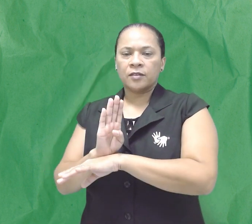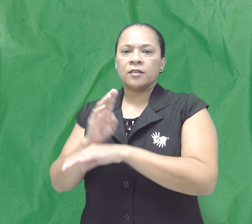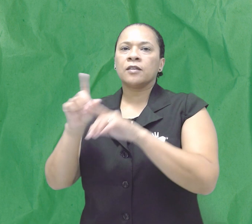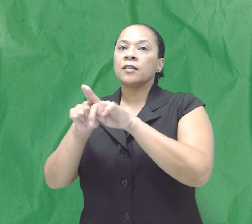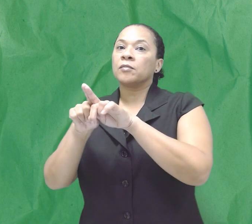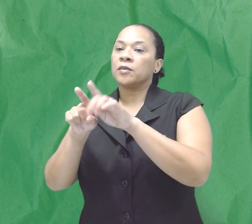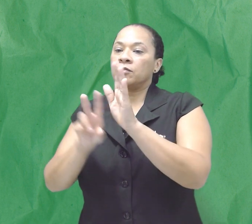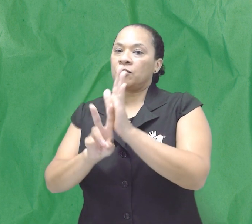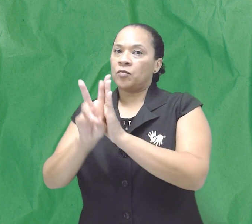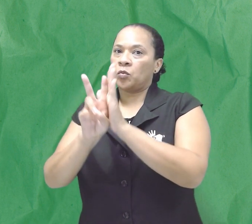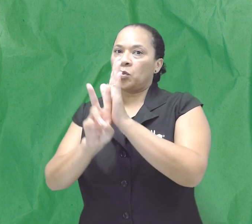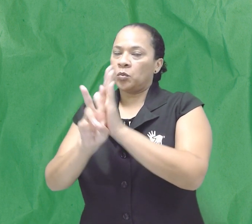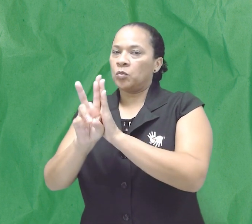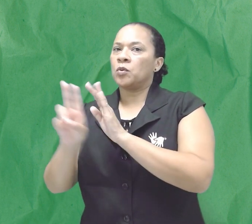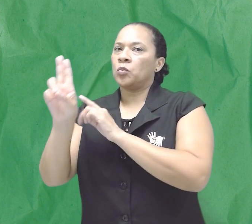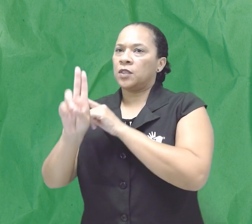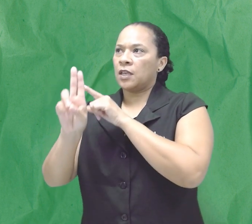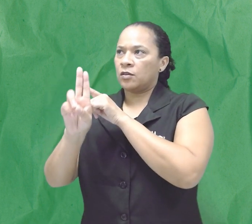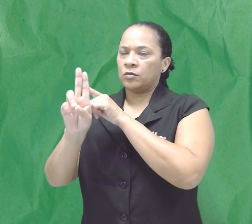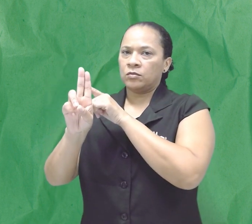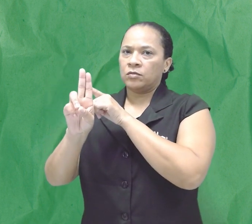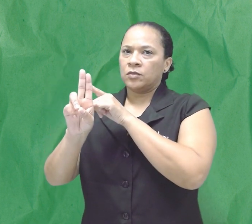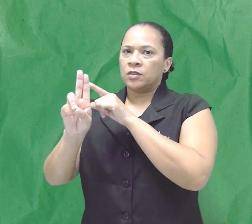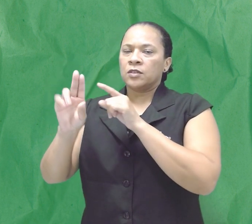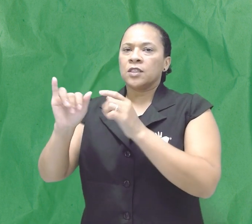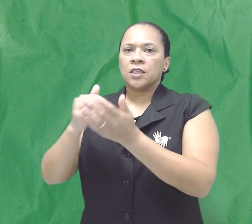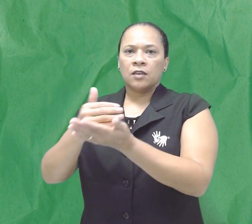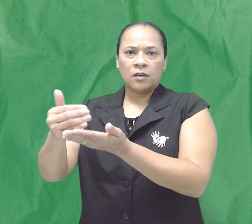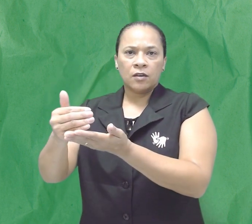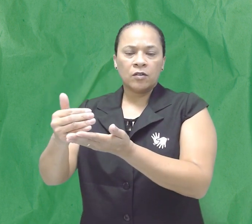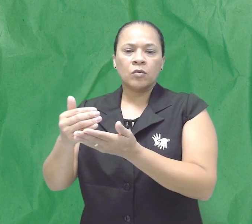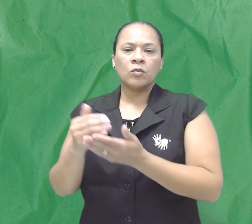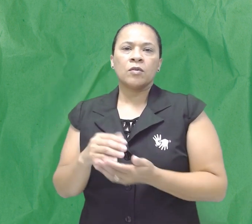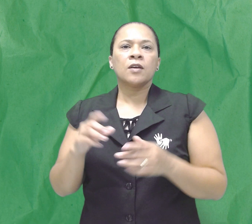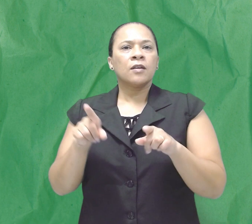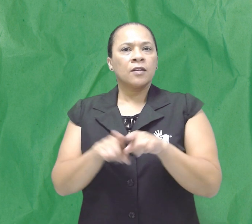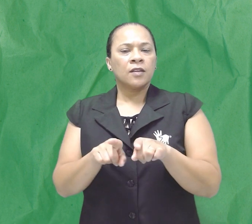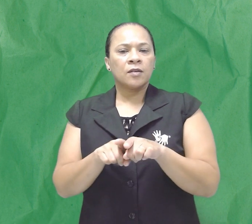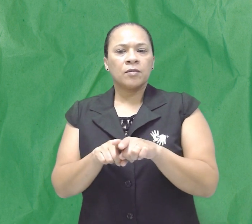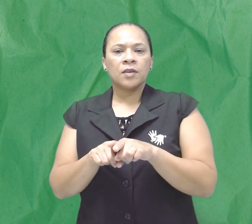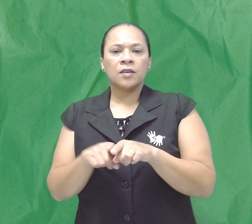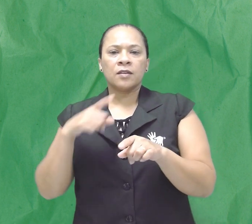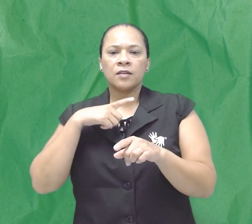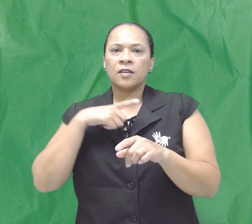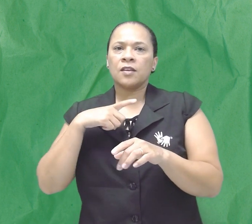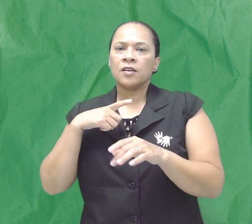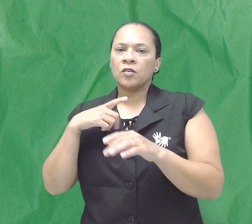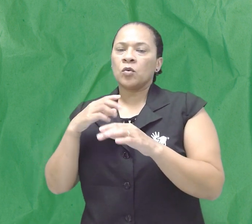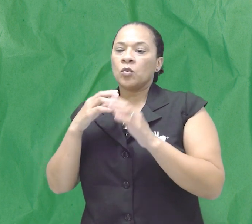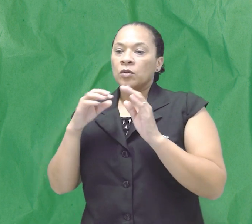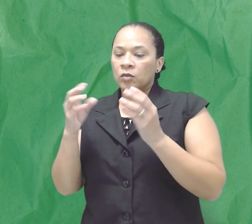o volume que foi utilizado, conheço o volume inicial do ácido que foi titulado, e então eu tenho a condição de determinar